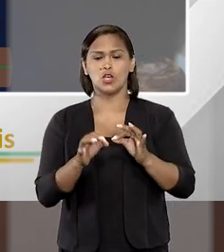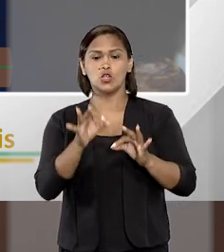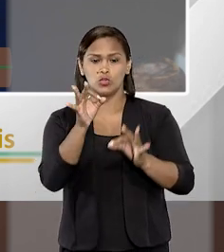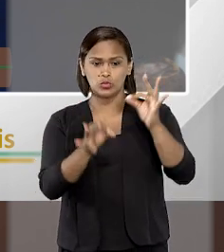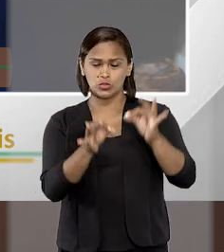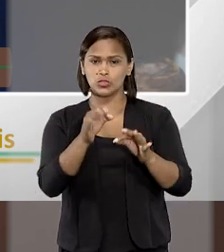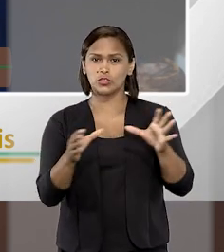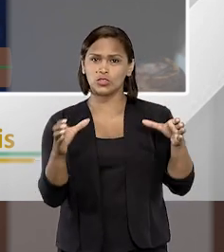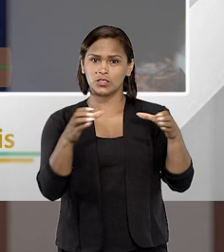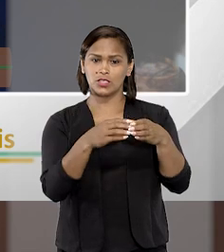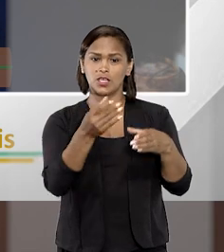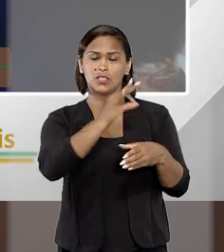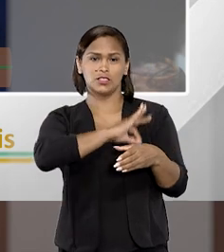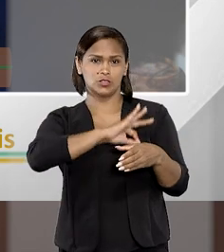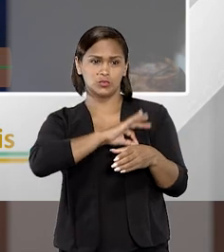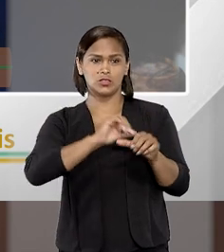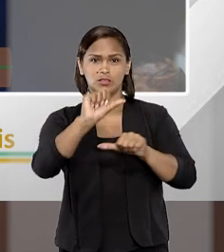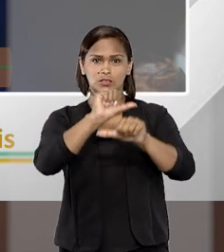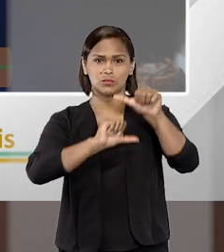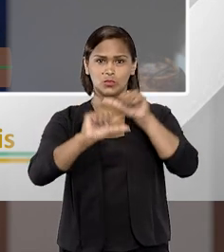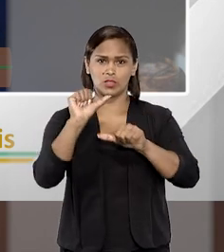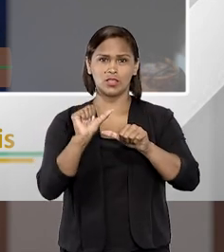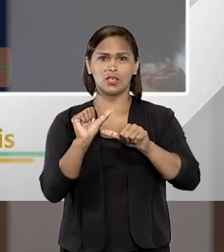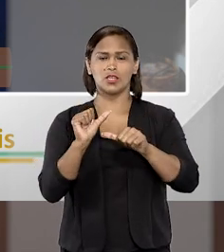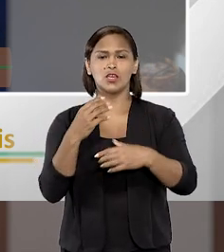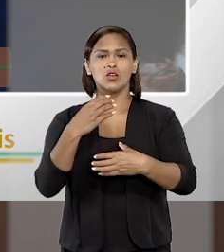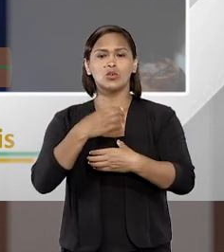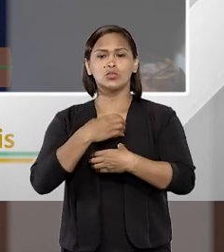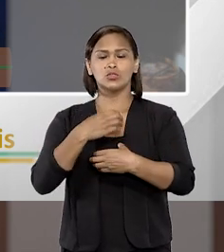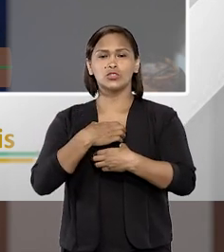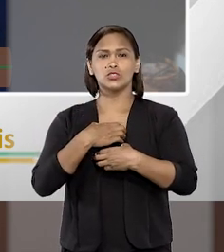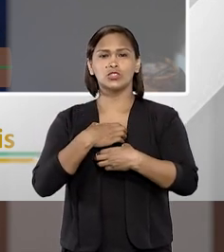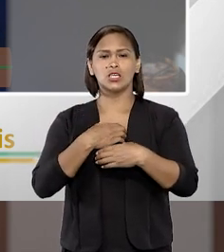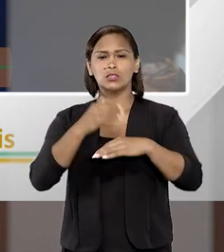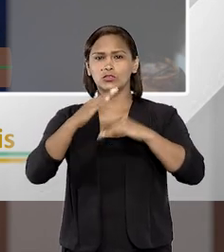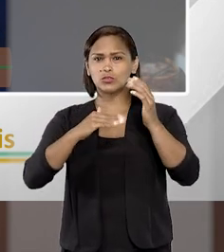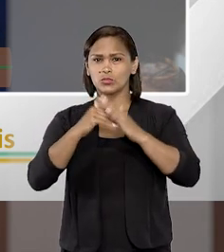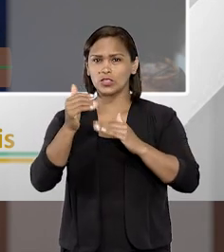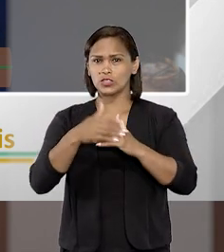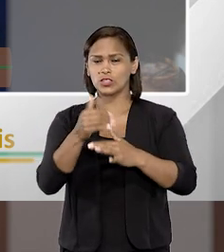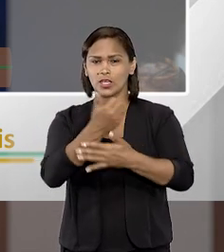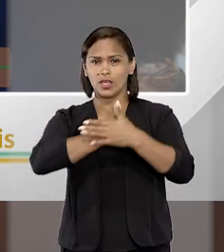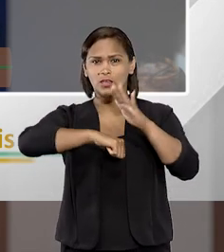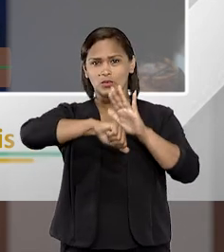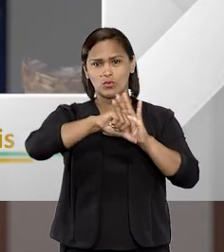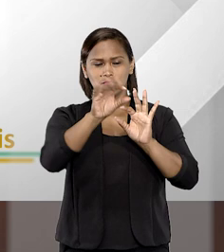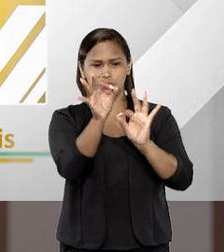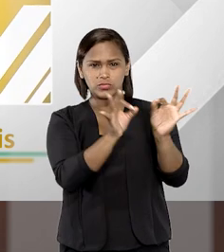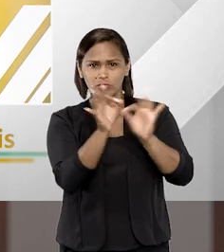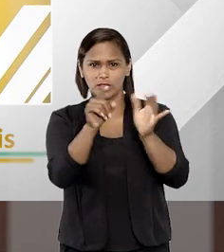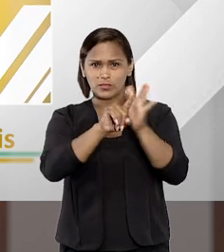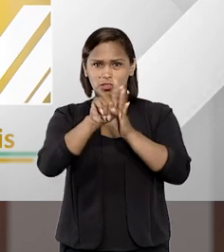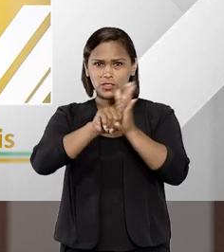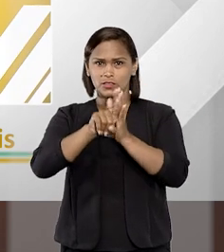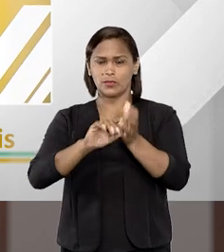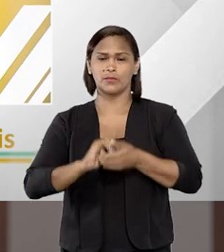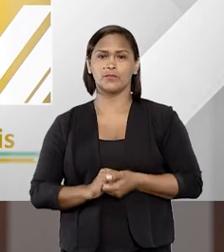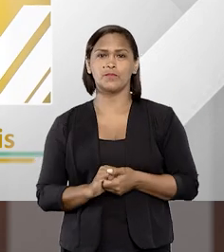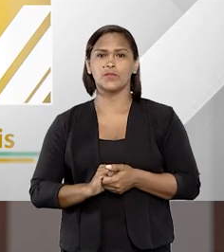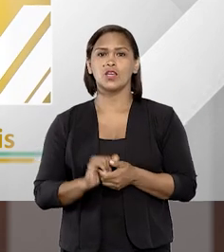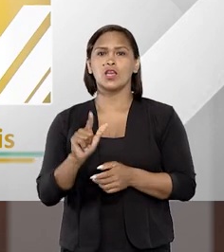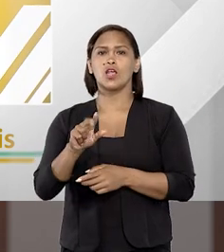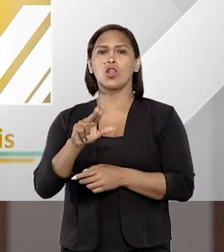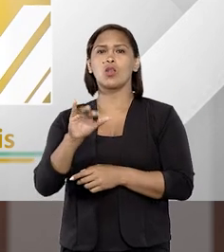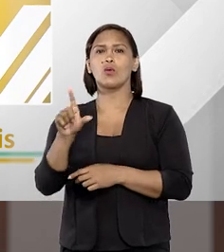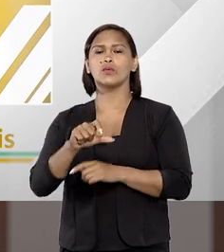e também as polícias mudar a forma de plástico Dr